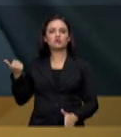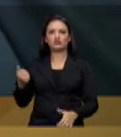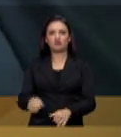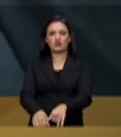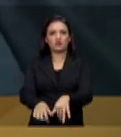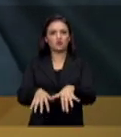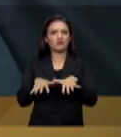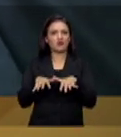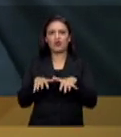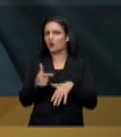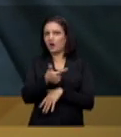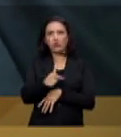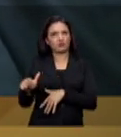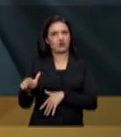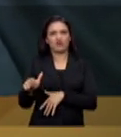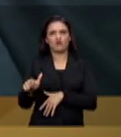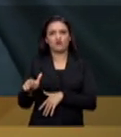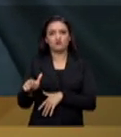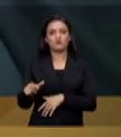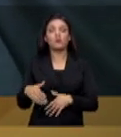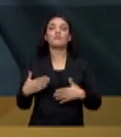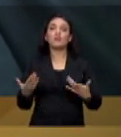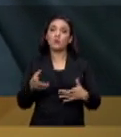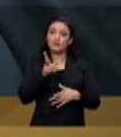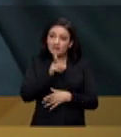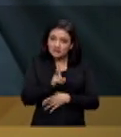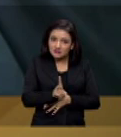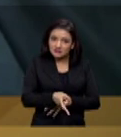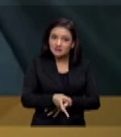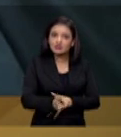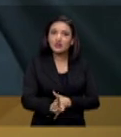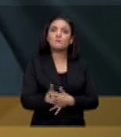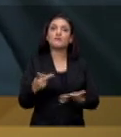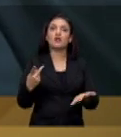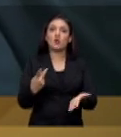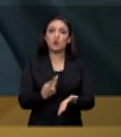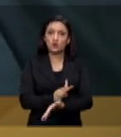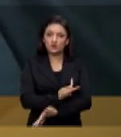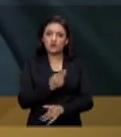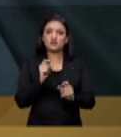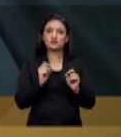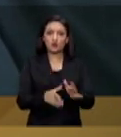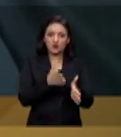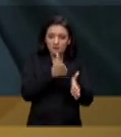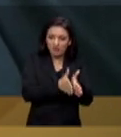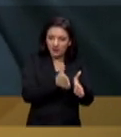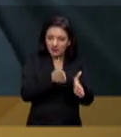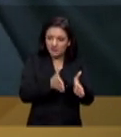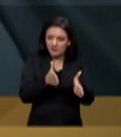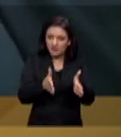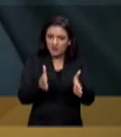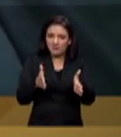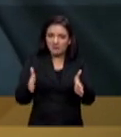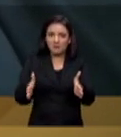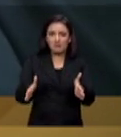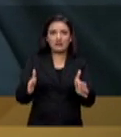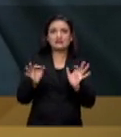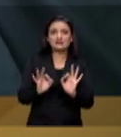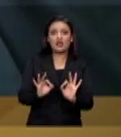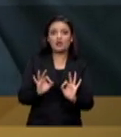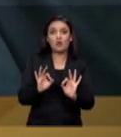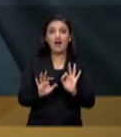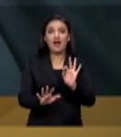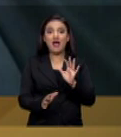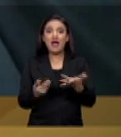do colegiado da Corte. Isso foi sempre monocrático pela premência e pelas